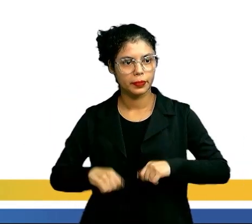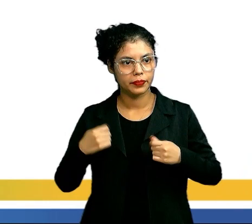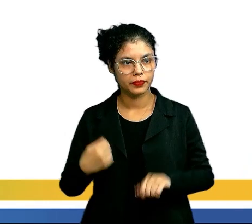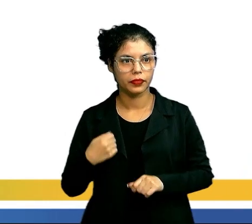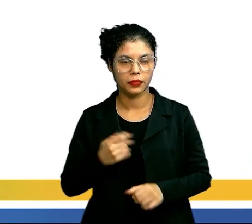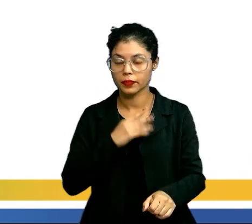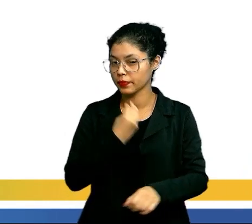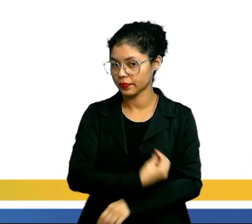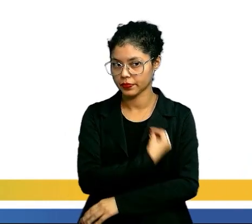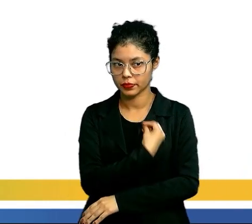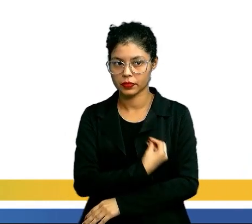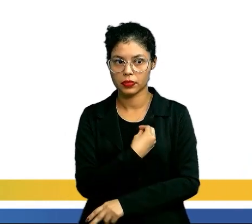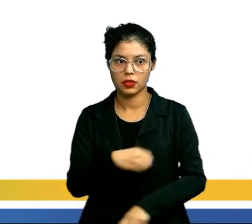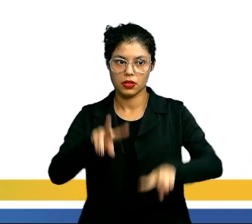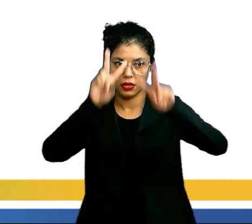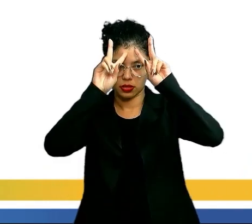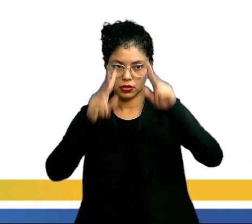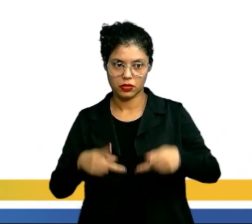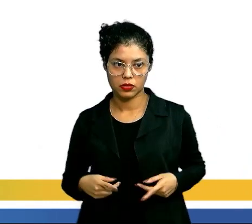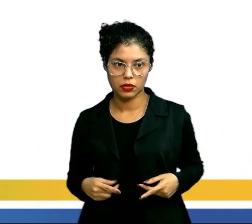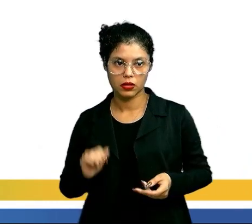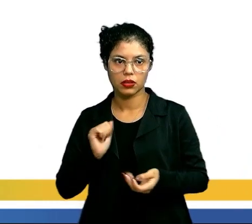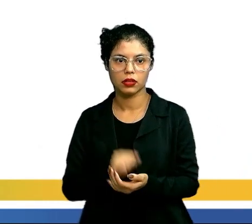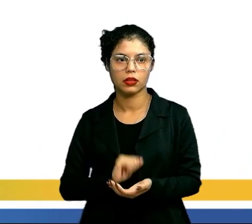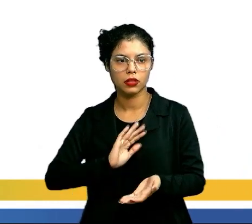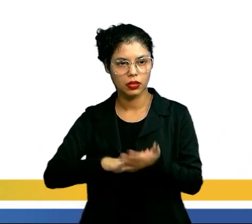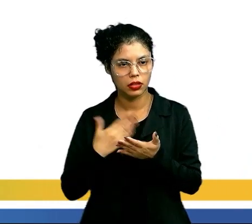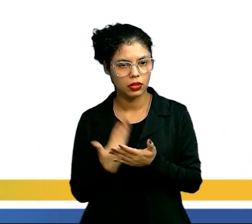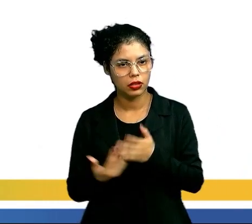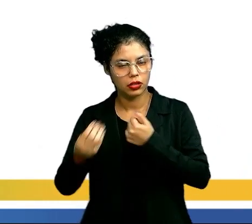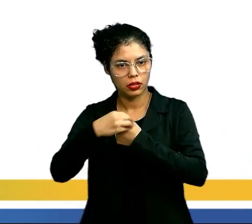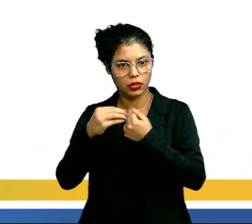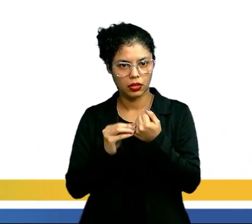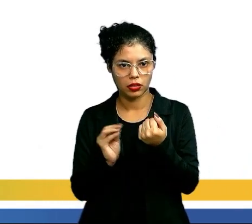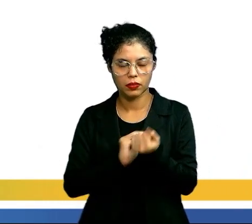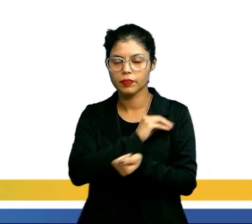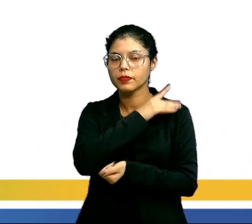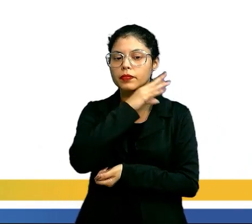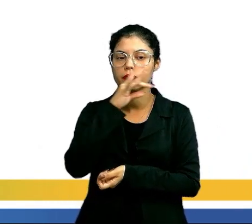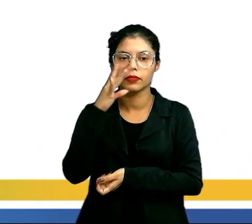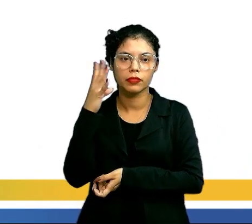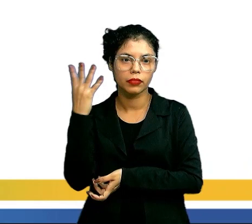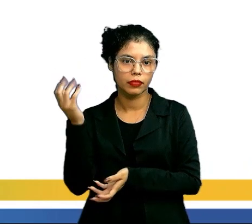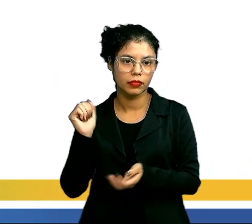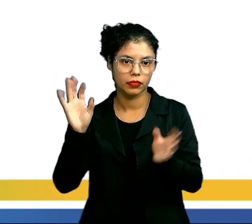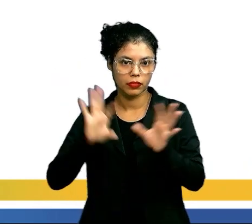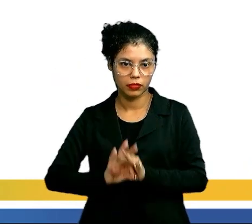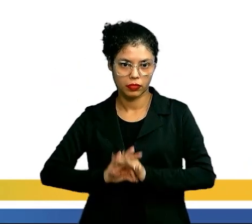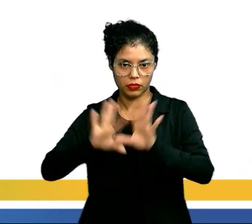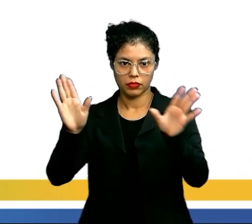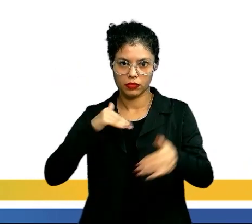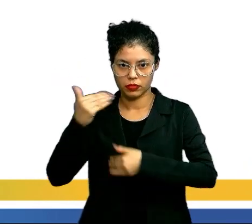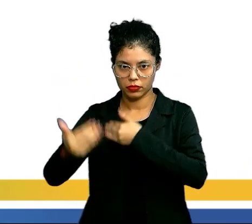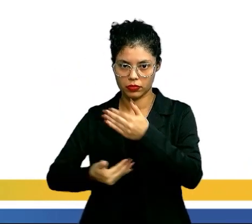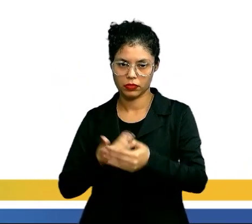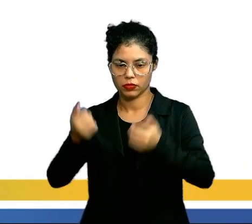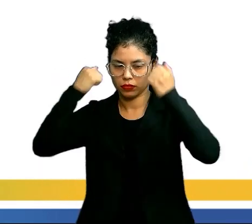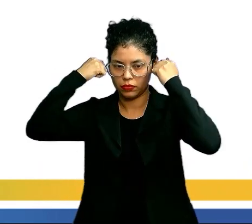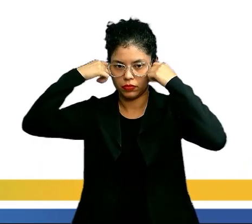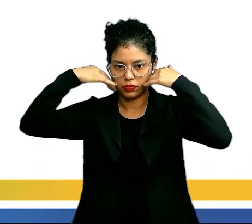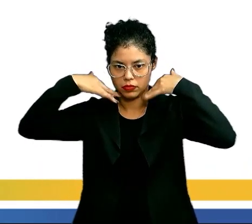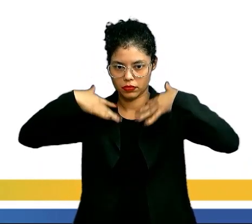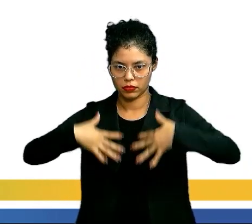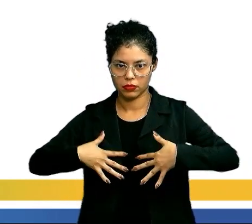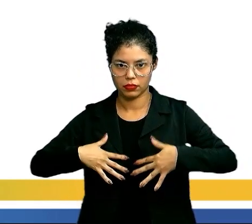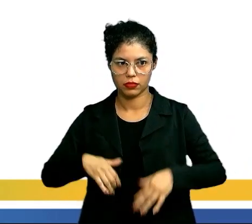forma precisa e eficaz a presença humana pela interpretação de moléculas de odor eliminadas